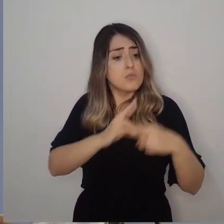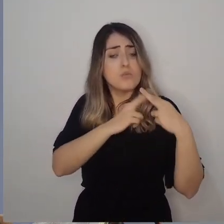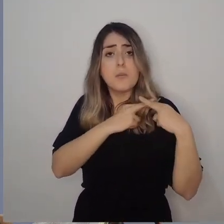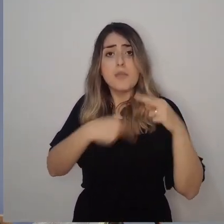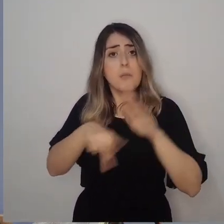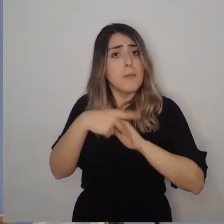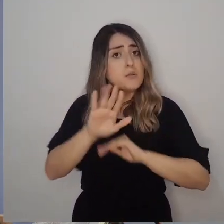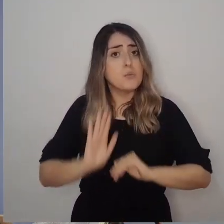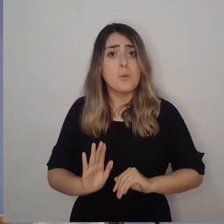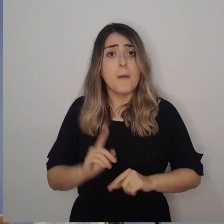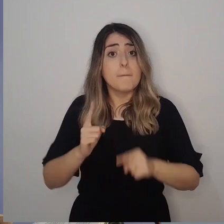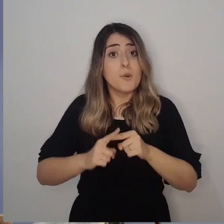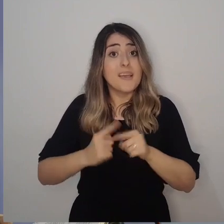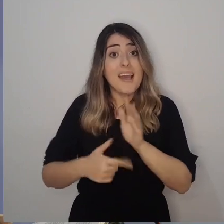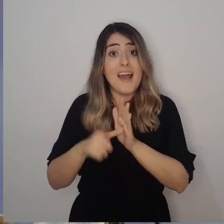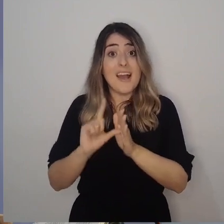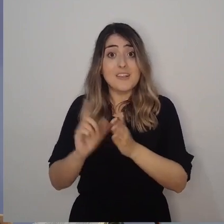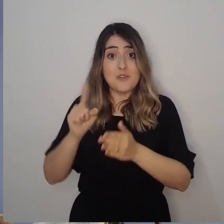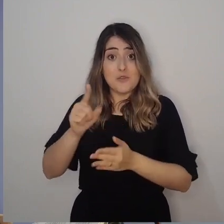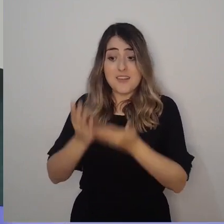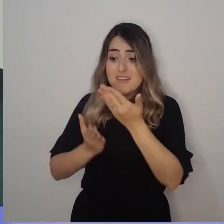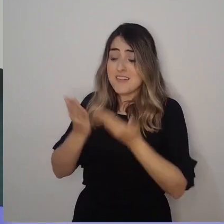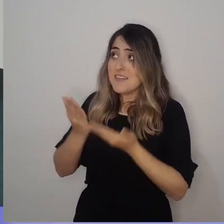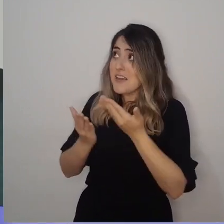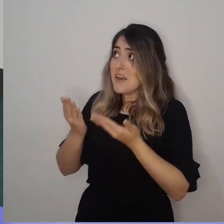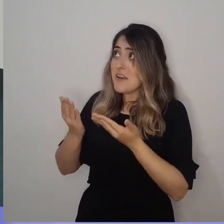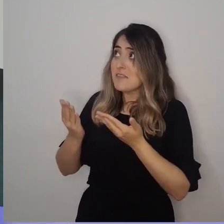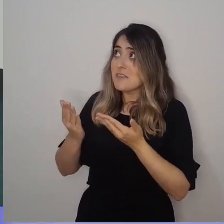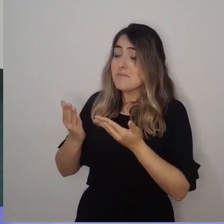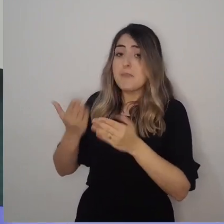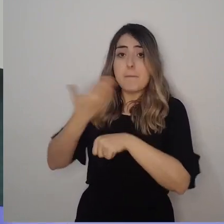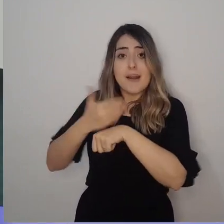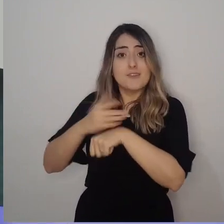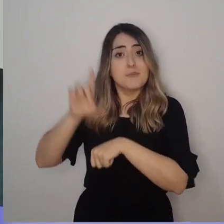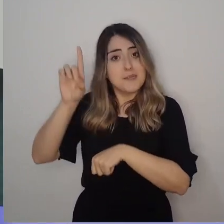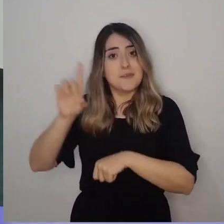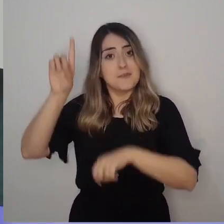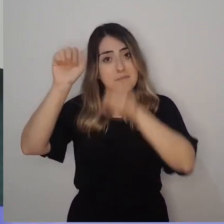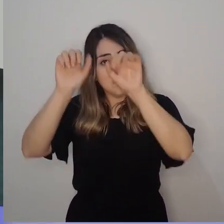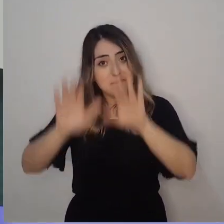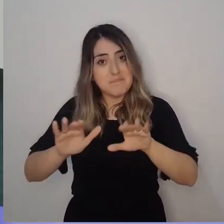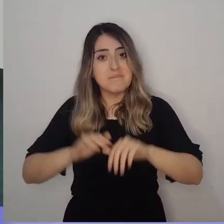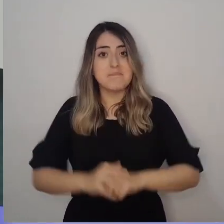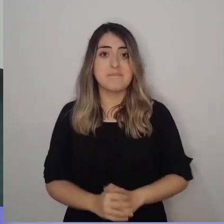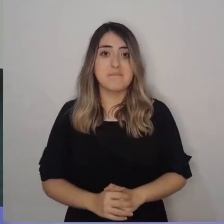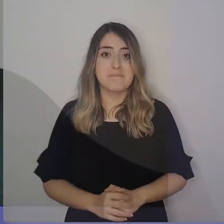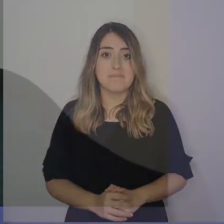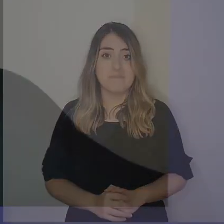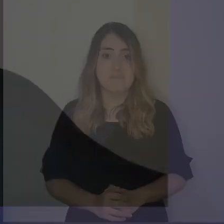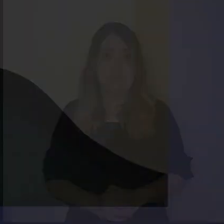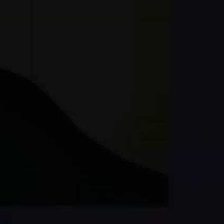porque você faz por causa de Deus. E a recompensa virá dele. Que Deus te abençoe.